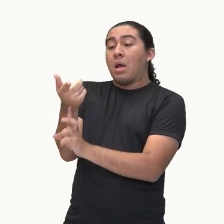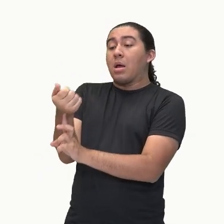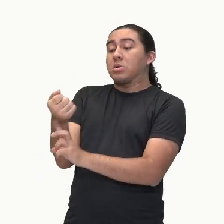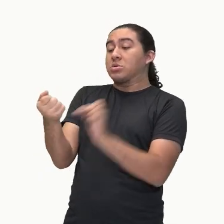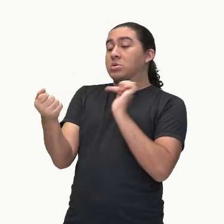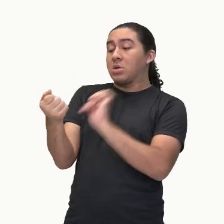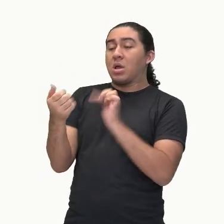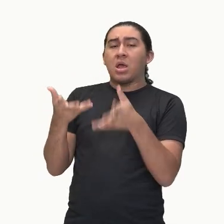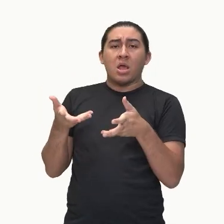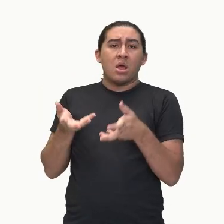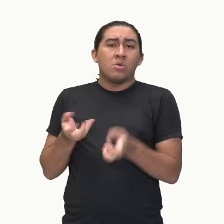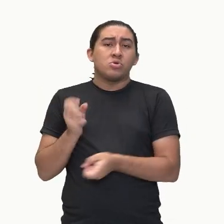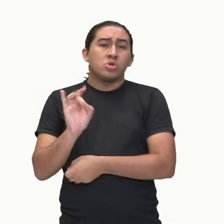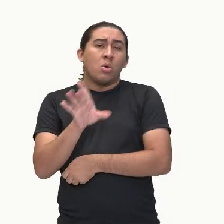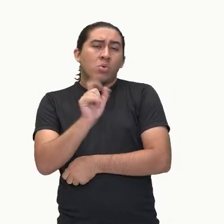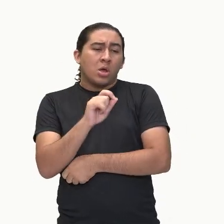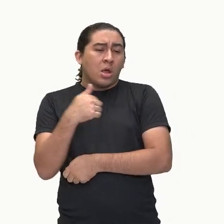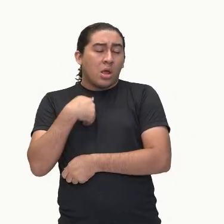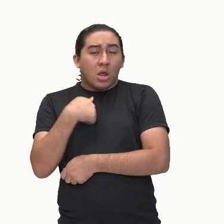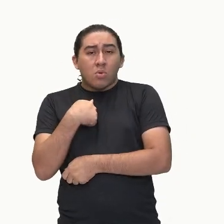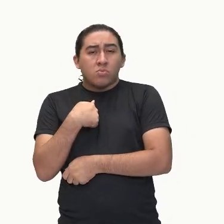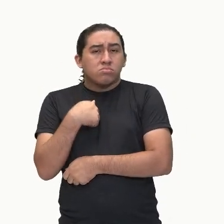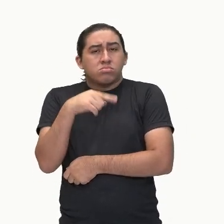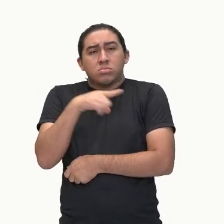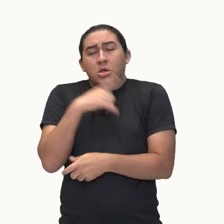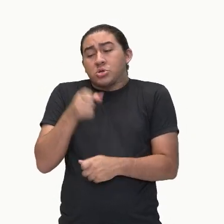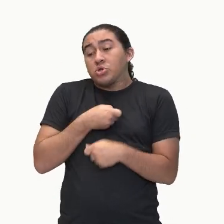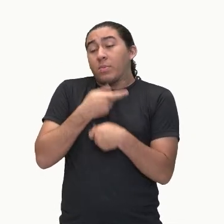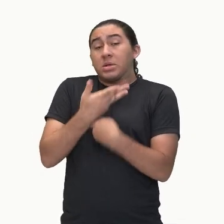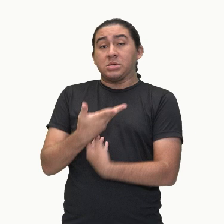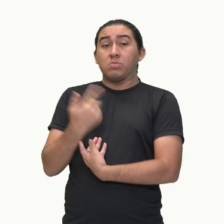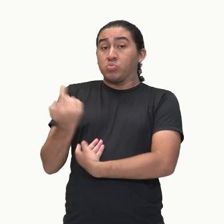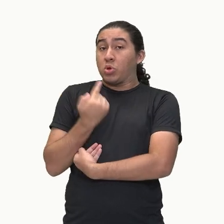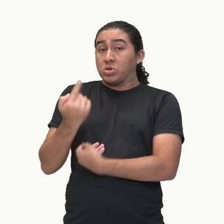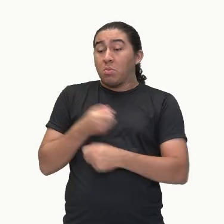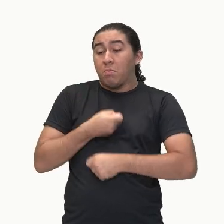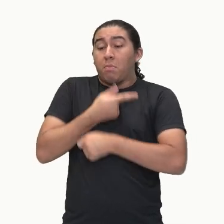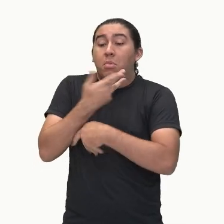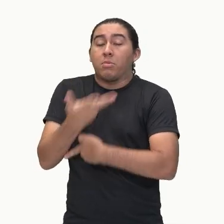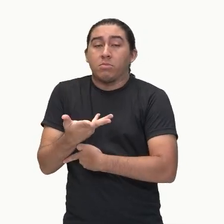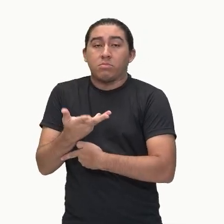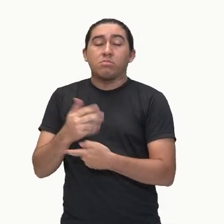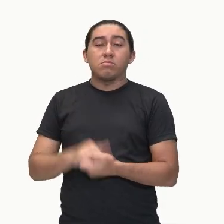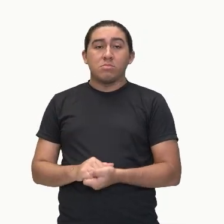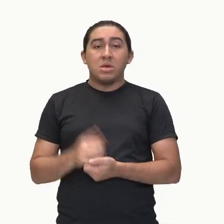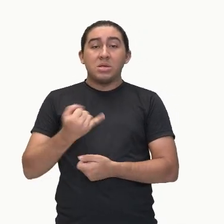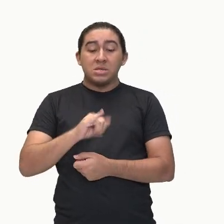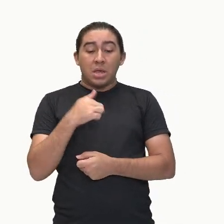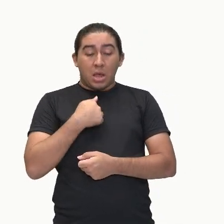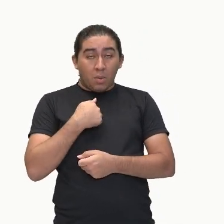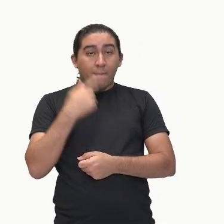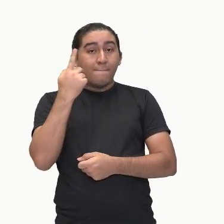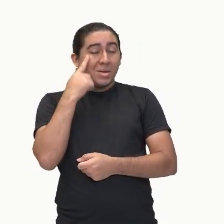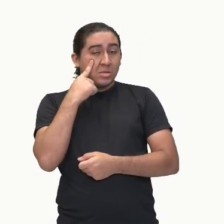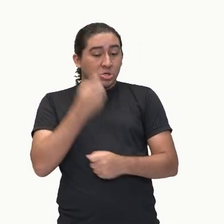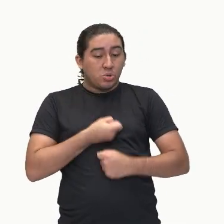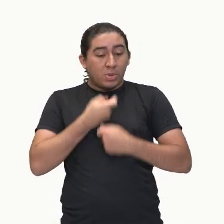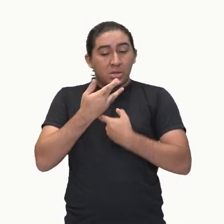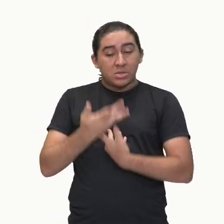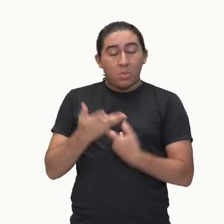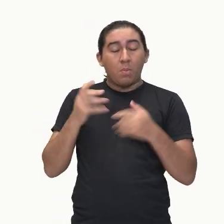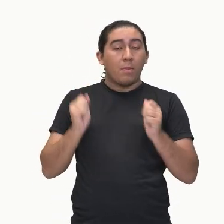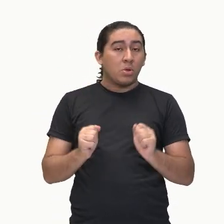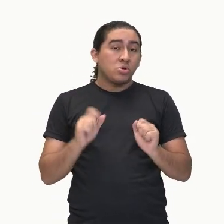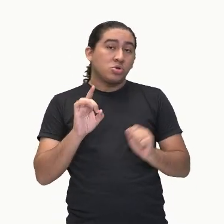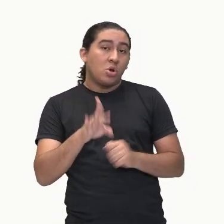queira apenas me expressar. Quando eu coloco isso, eu posso fazer de forma apenas